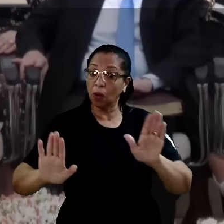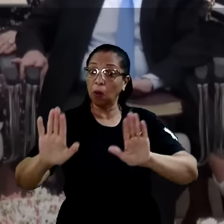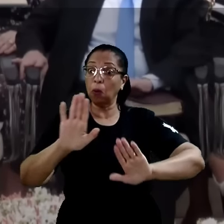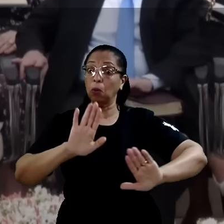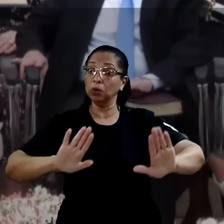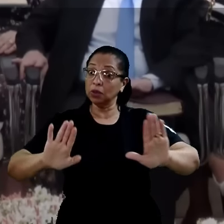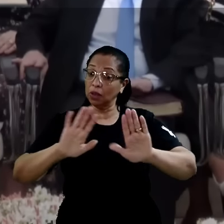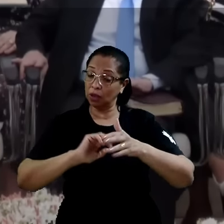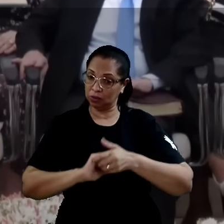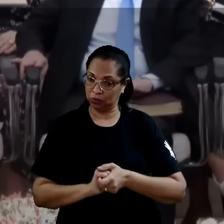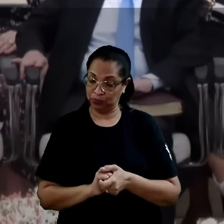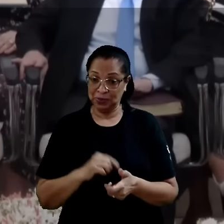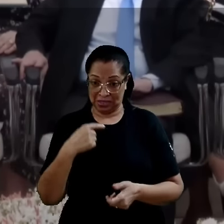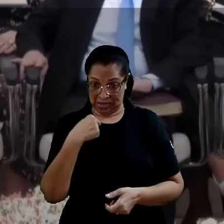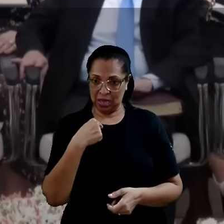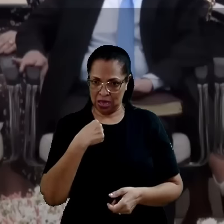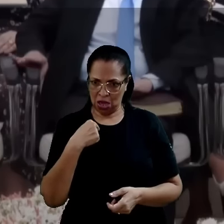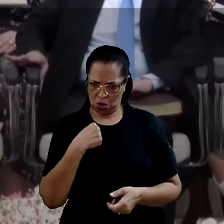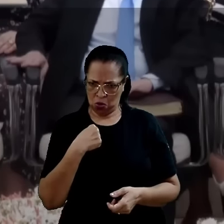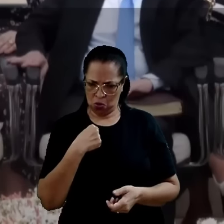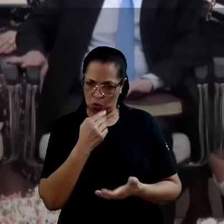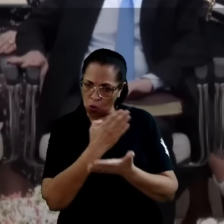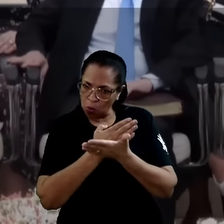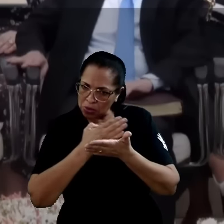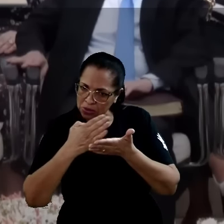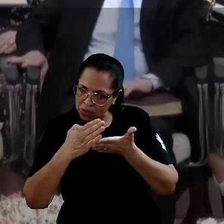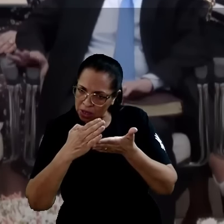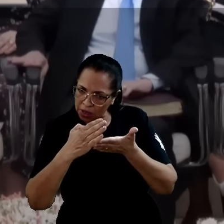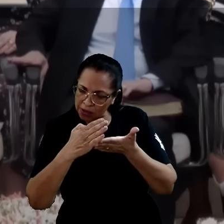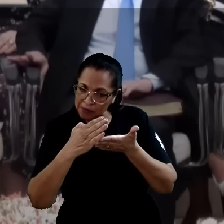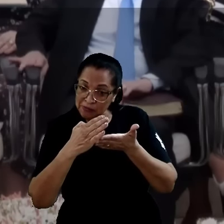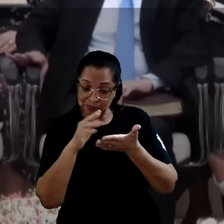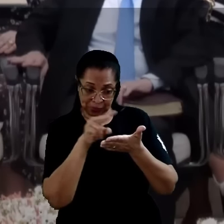Bíblia e uma harpa e um